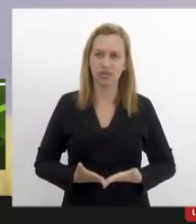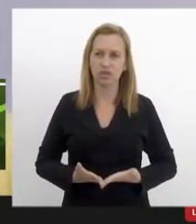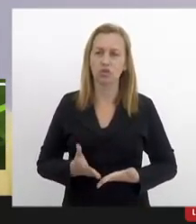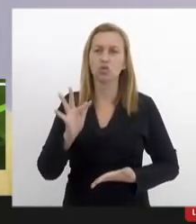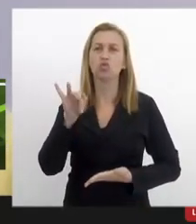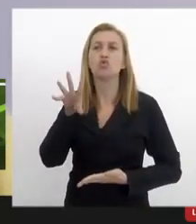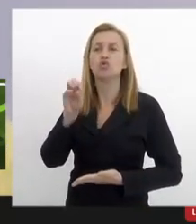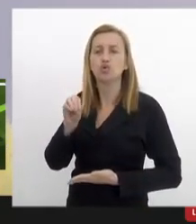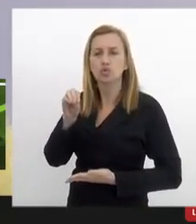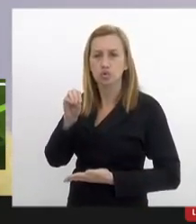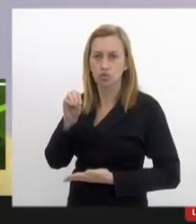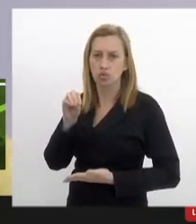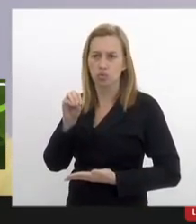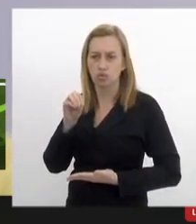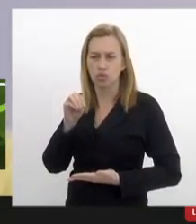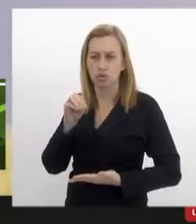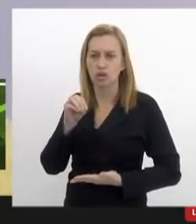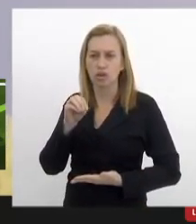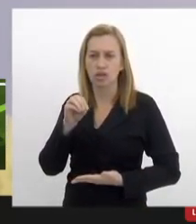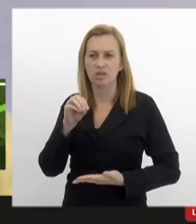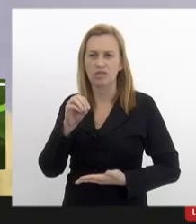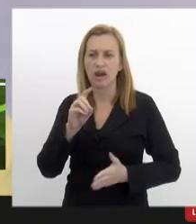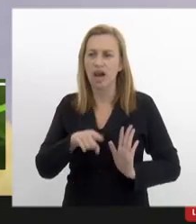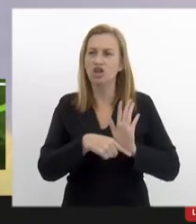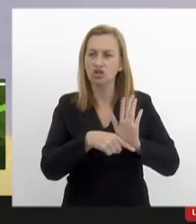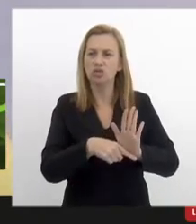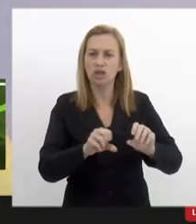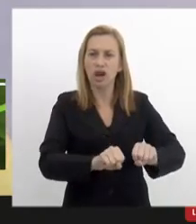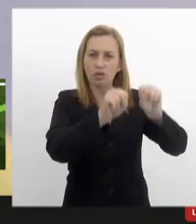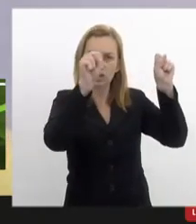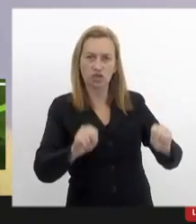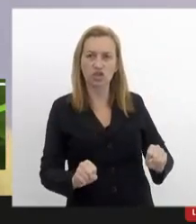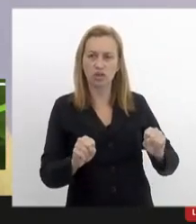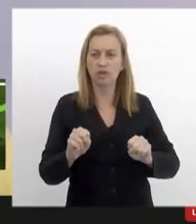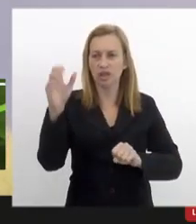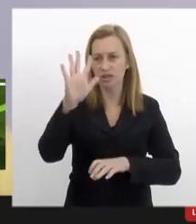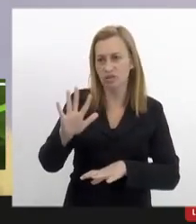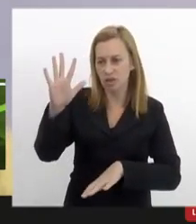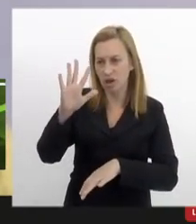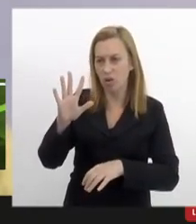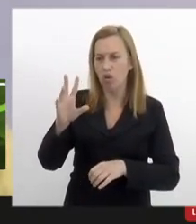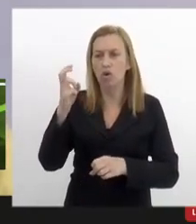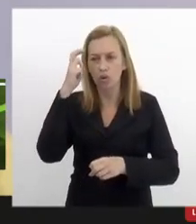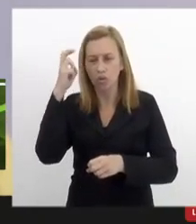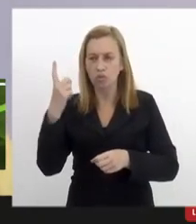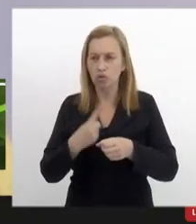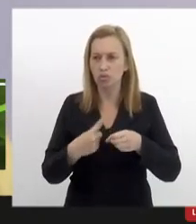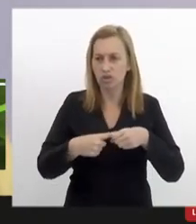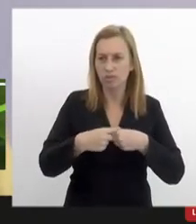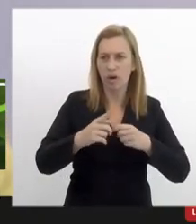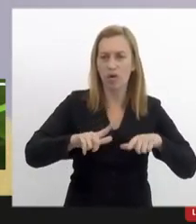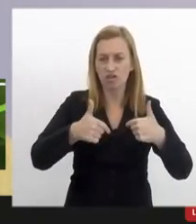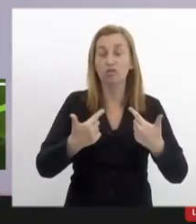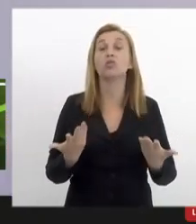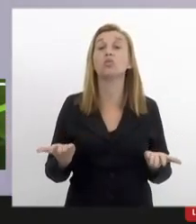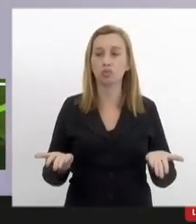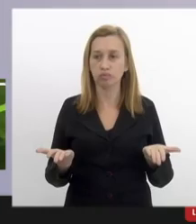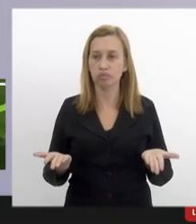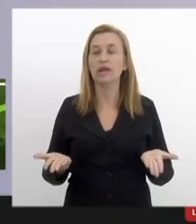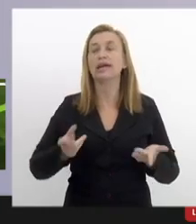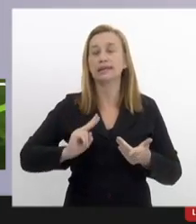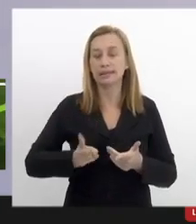fundo que vai fazer o Sistema Nacional de Cultura, Municipal de Cultura, funcionar, né? Então, na verdade, a gente sempre